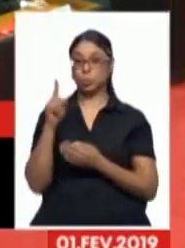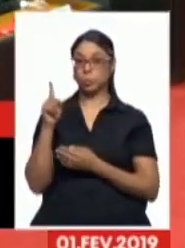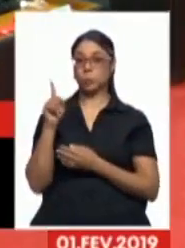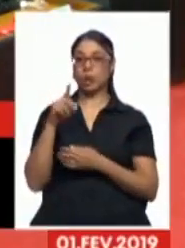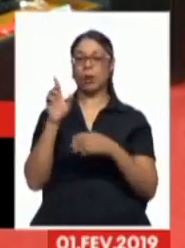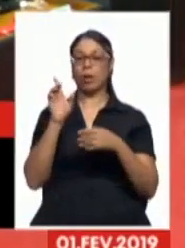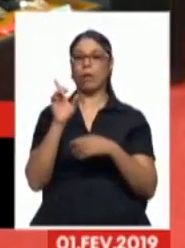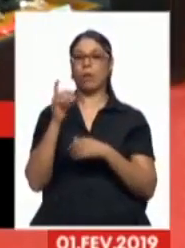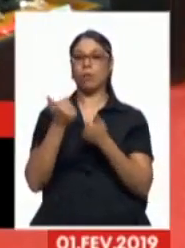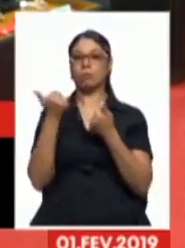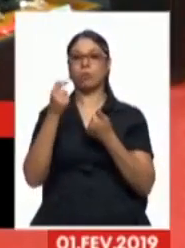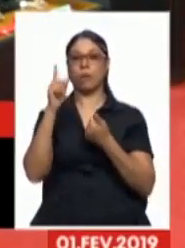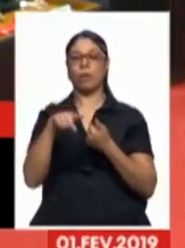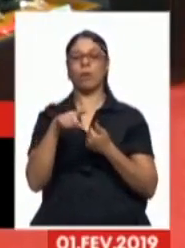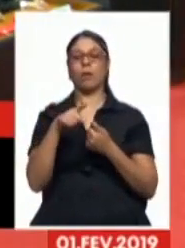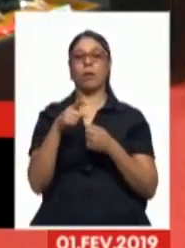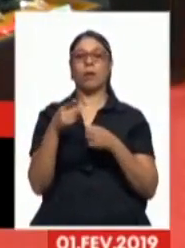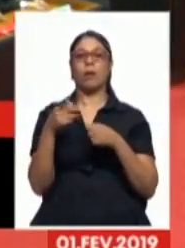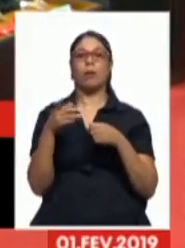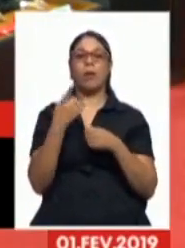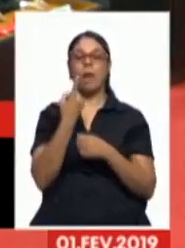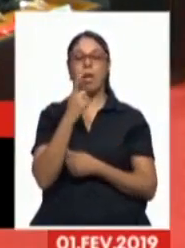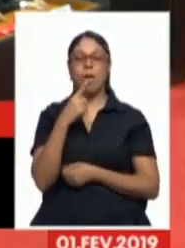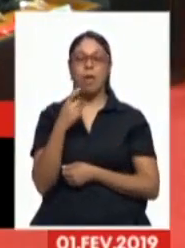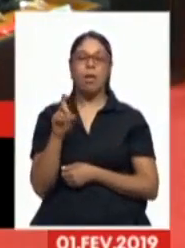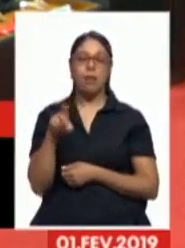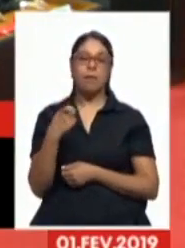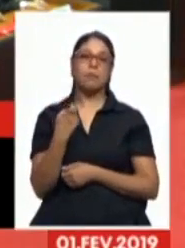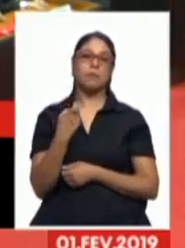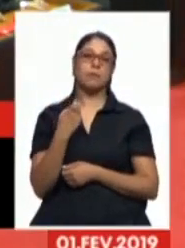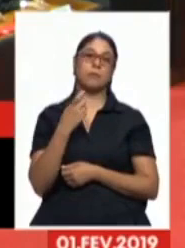do bloco base do ex-governador Fernando Pimentel.